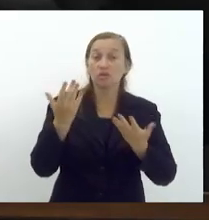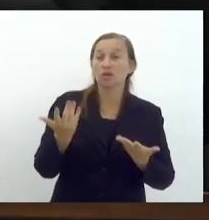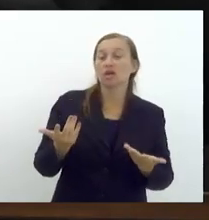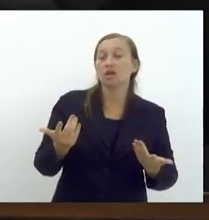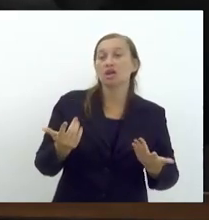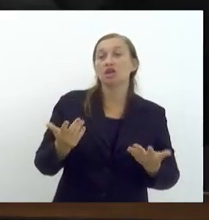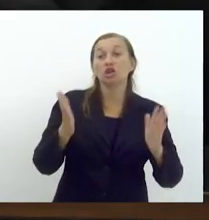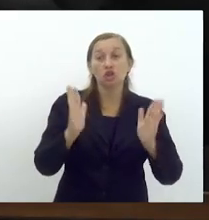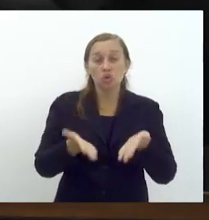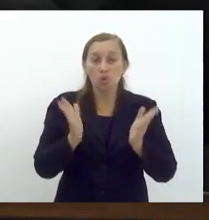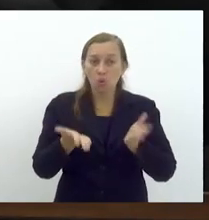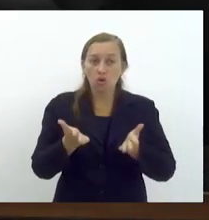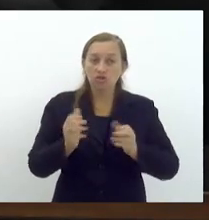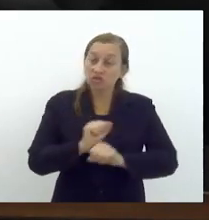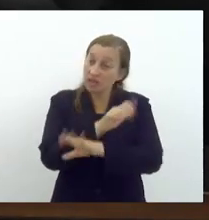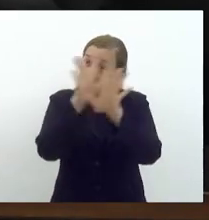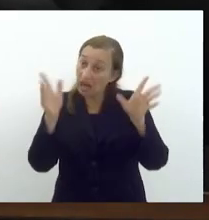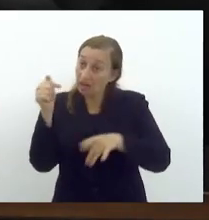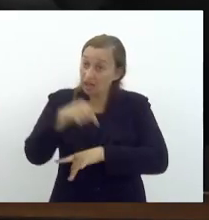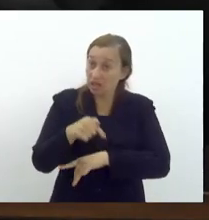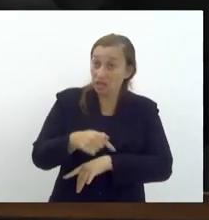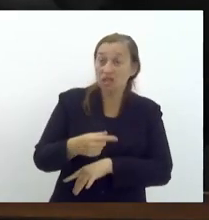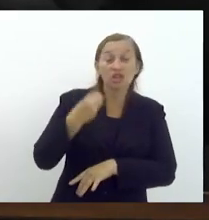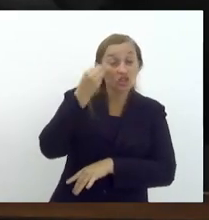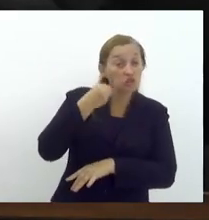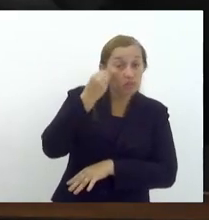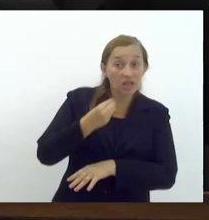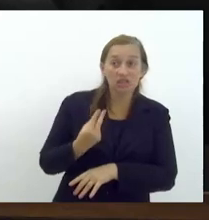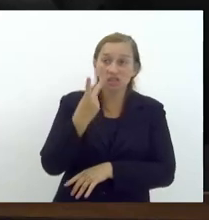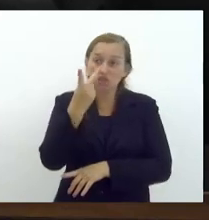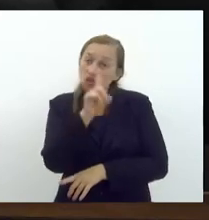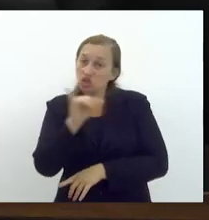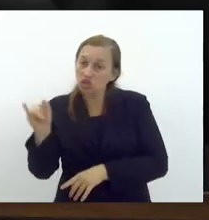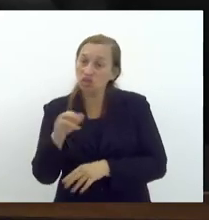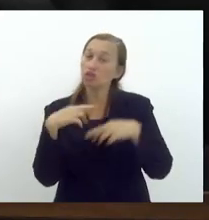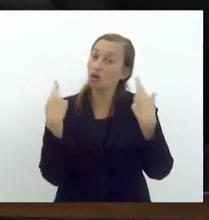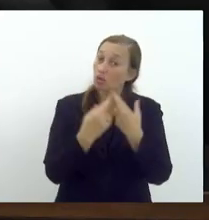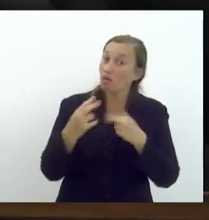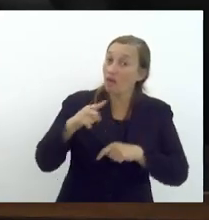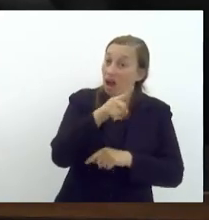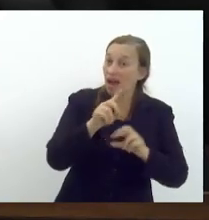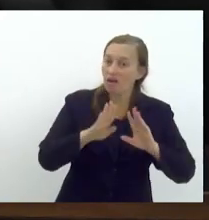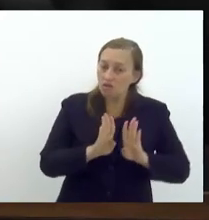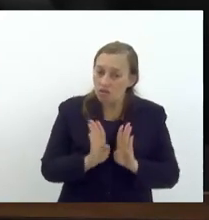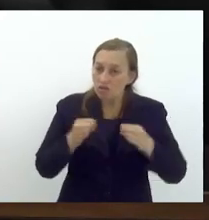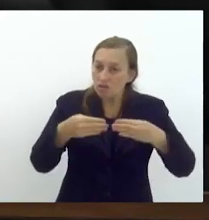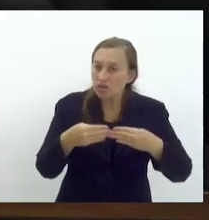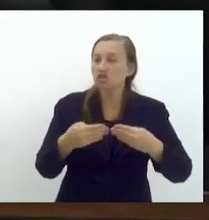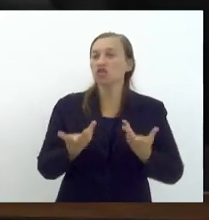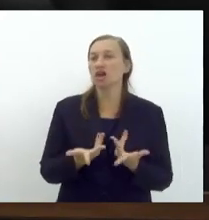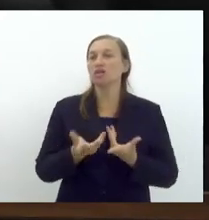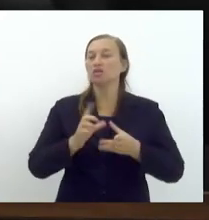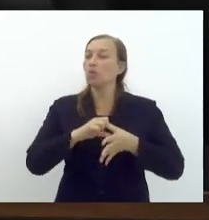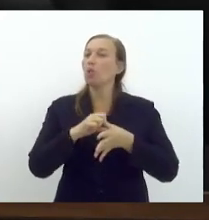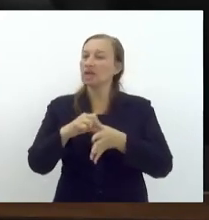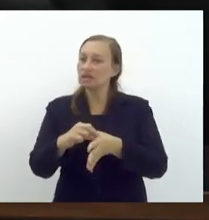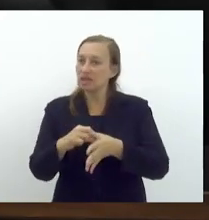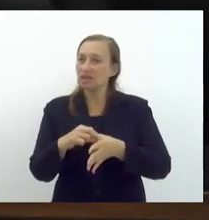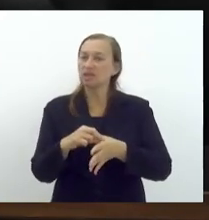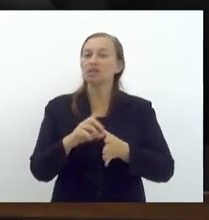fique explícito aqui aquilo que a gente viveu nesses dois dias de reuniões lá fechados com a